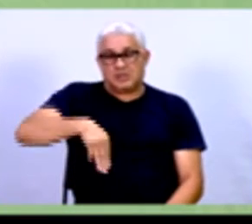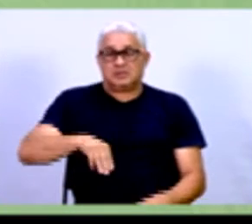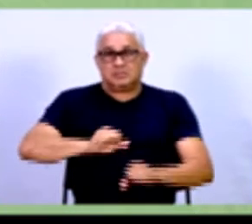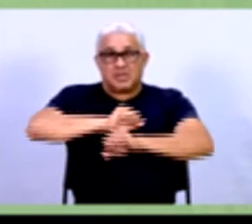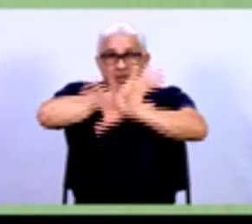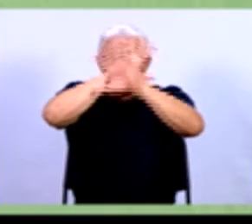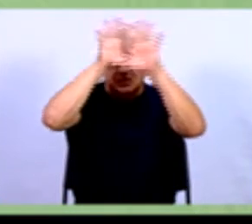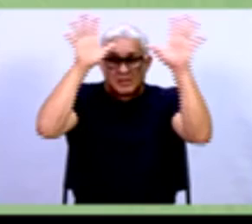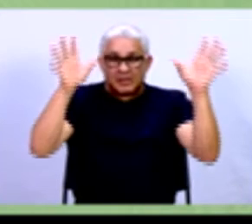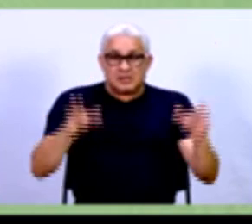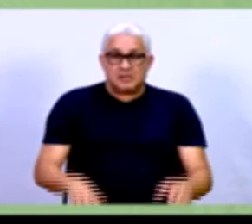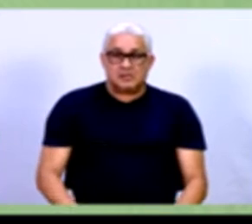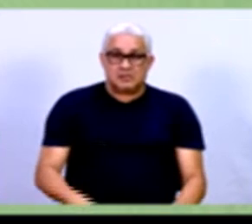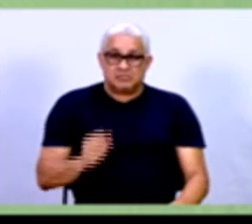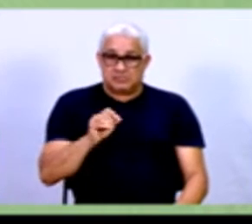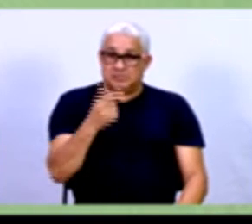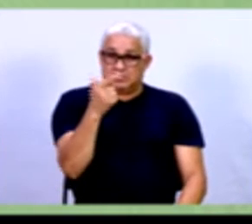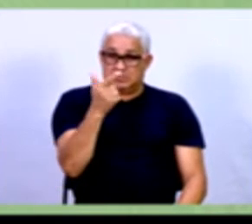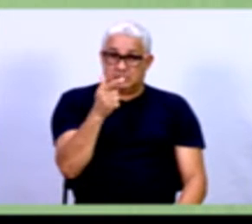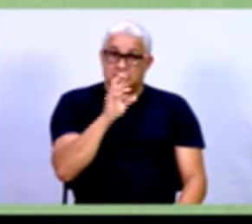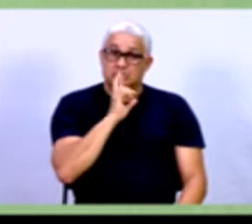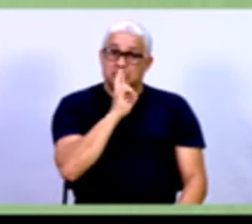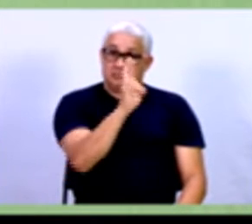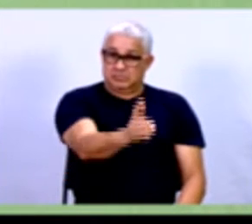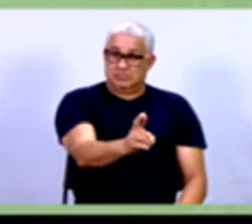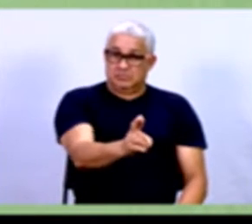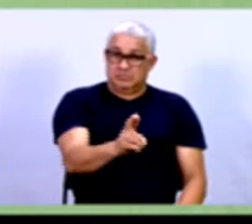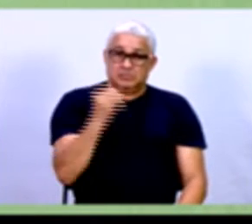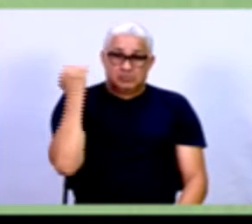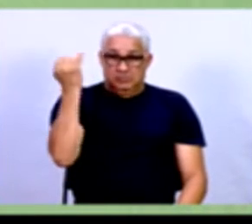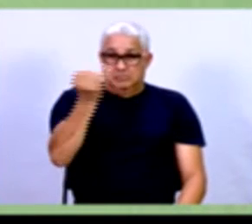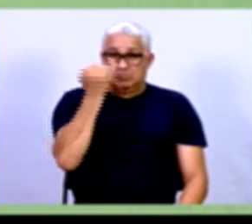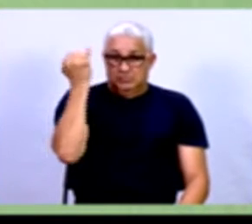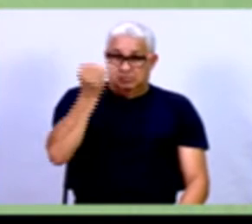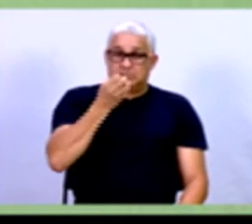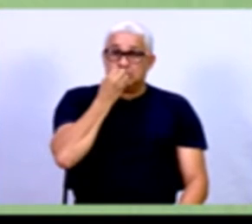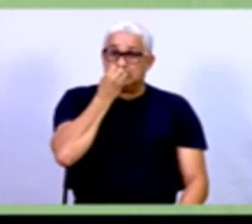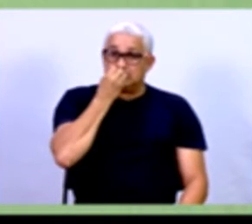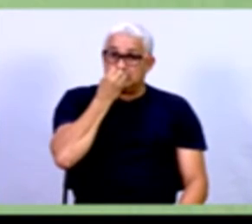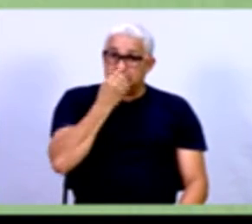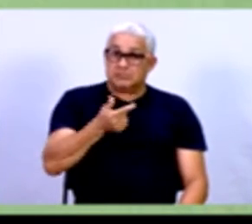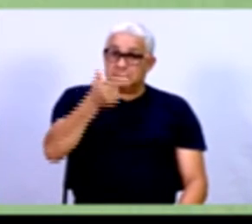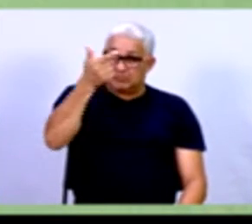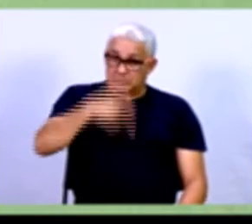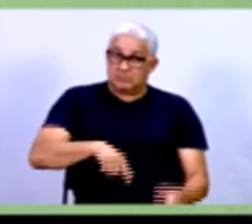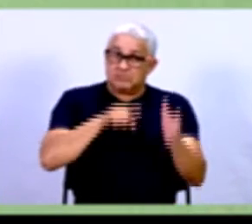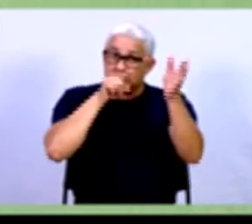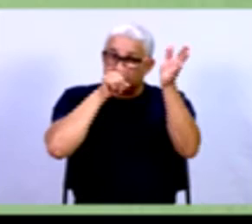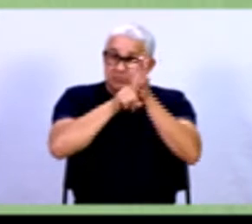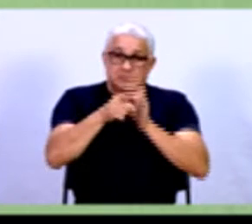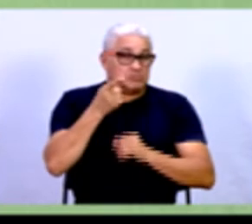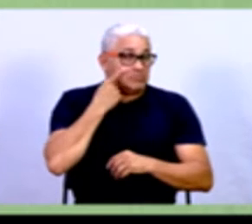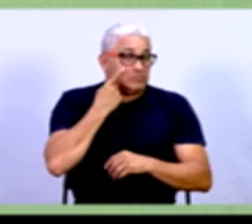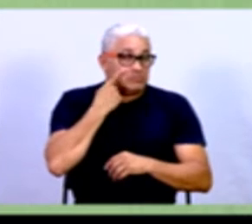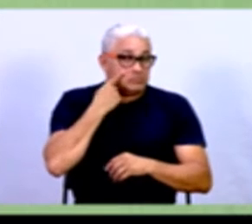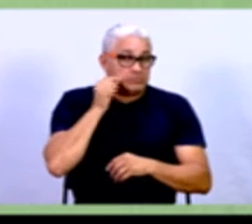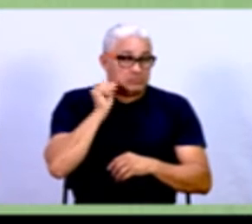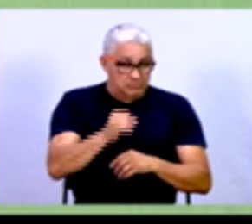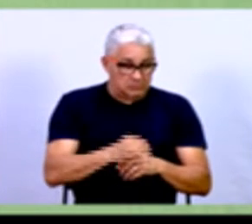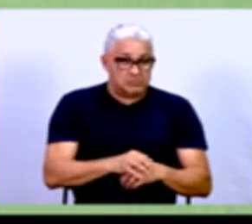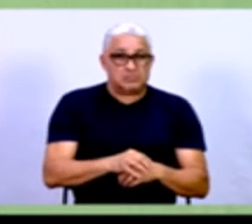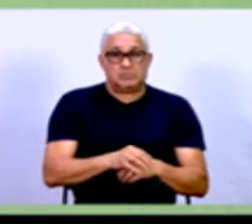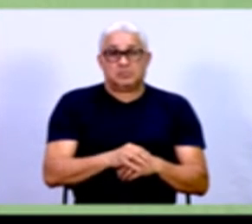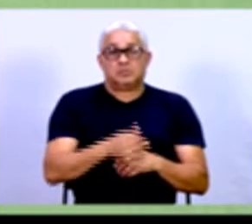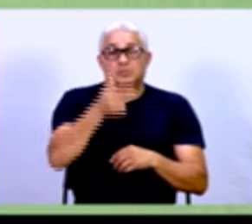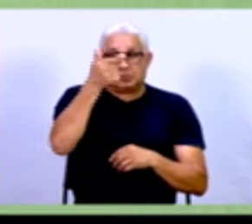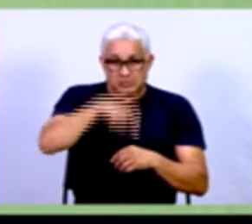as perguntas não apresentem respostas significativas, é bom reavaliar as perguntas e, se for o caso, fazer uma